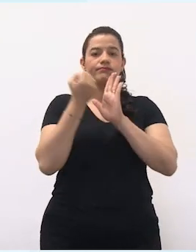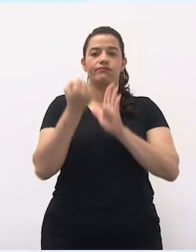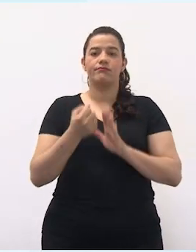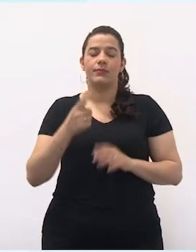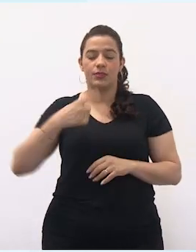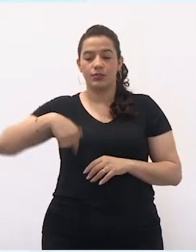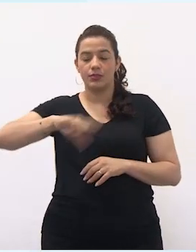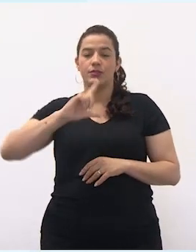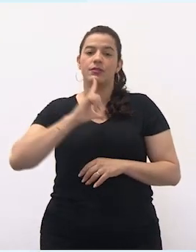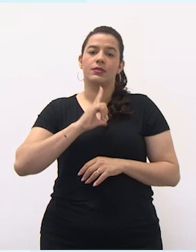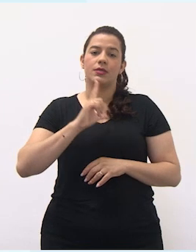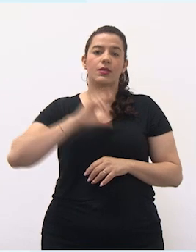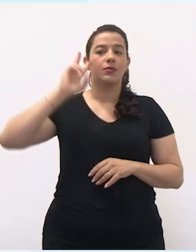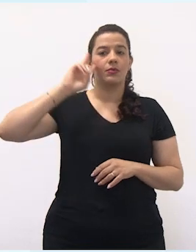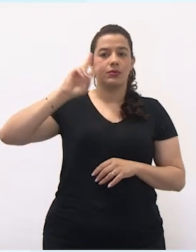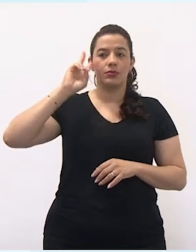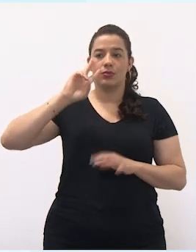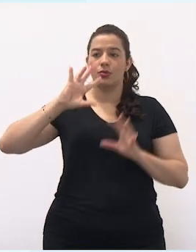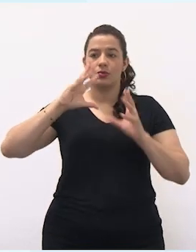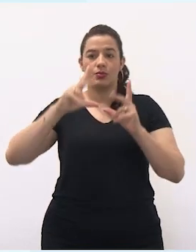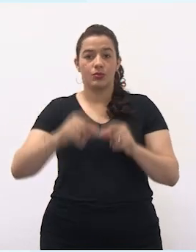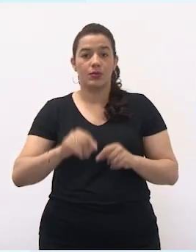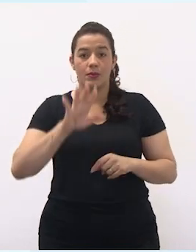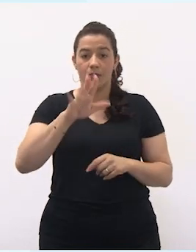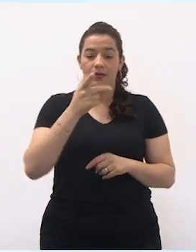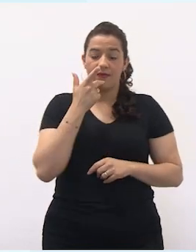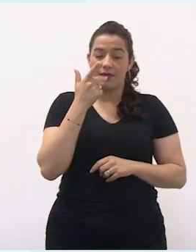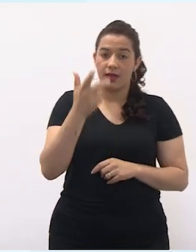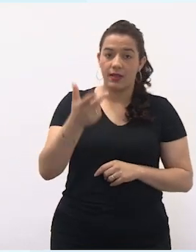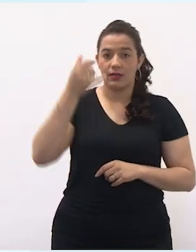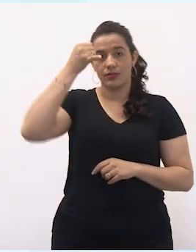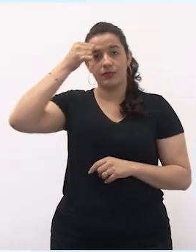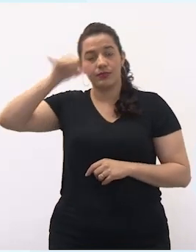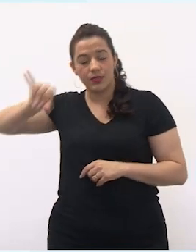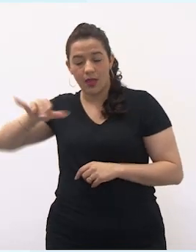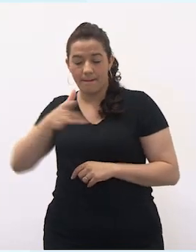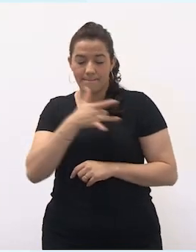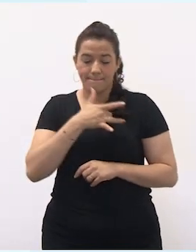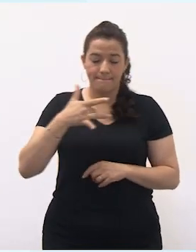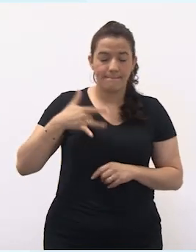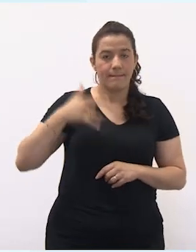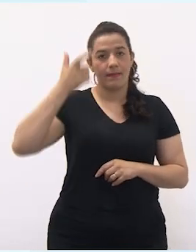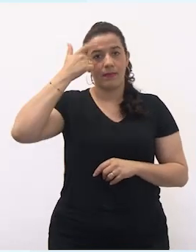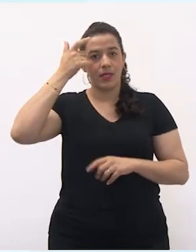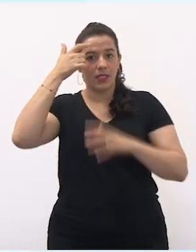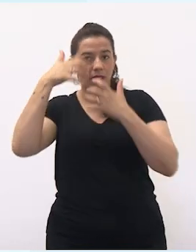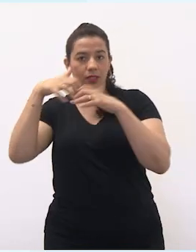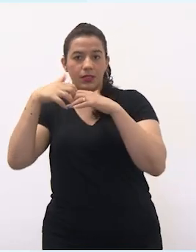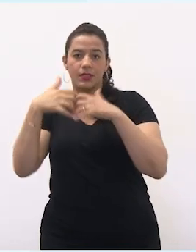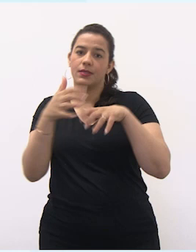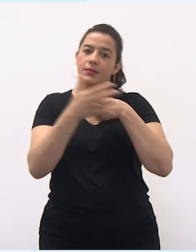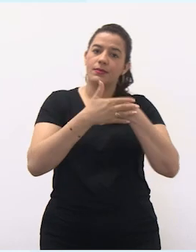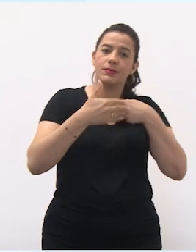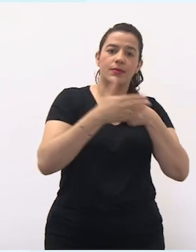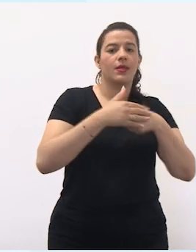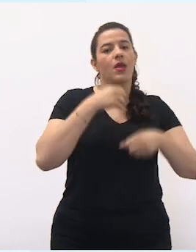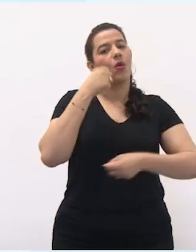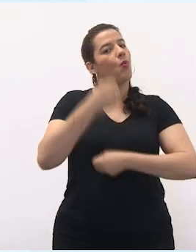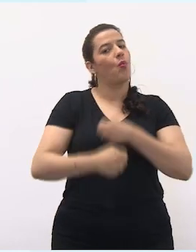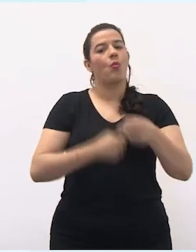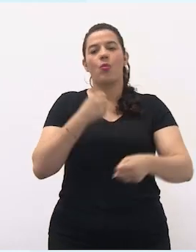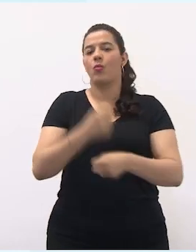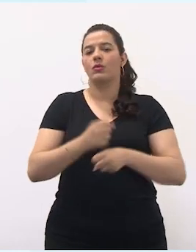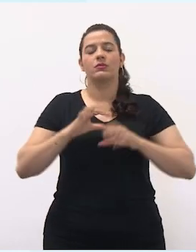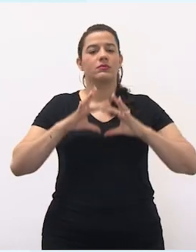tem uma história, enfim. Mas falar de prevenção, de saúde mental, de acolhimento, é o ano todo.